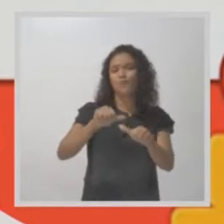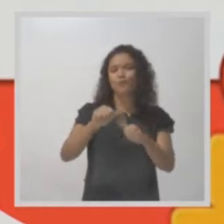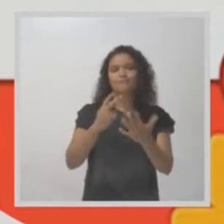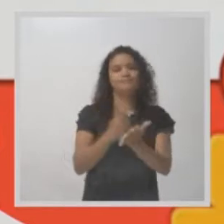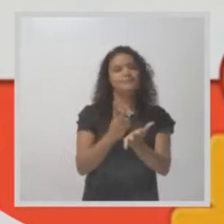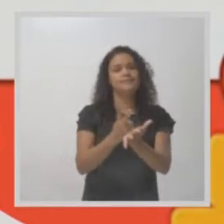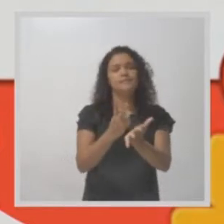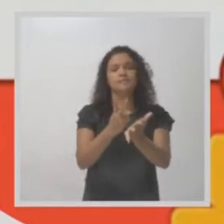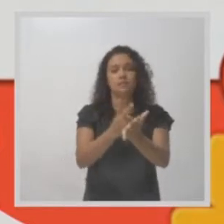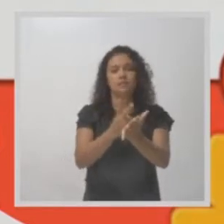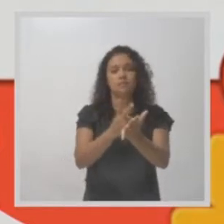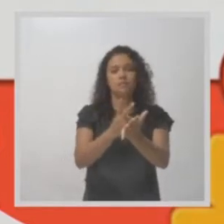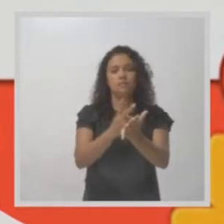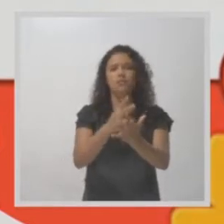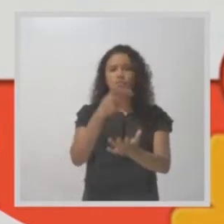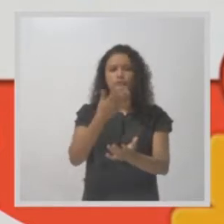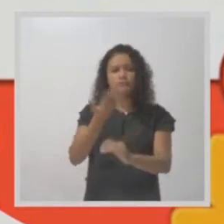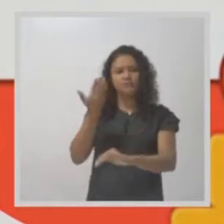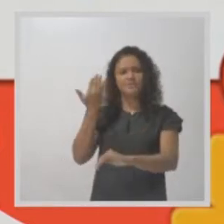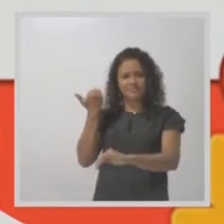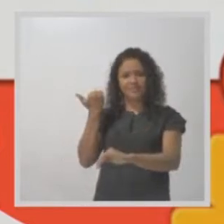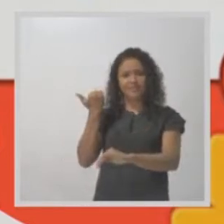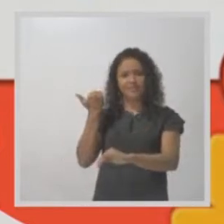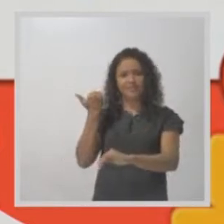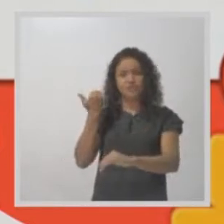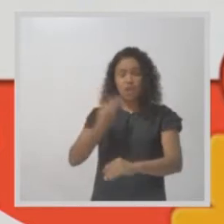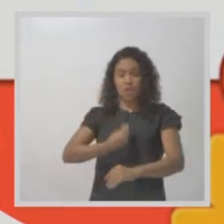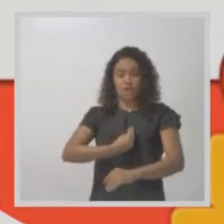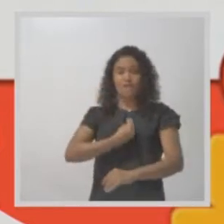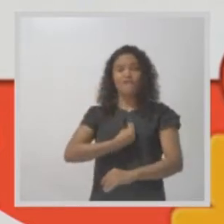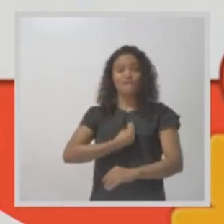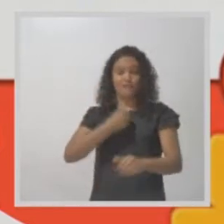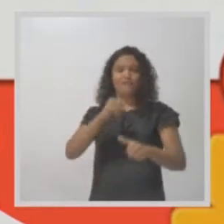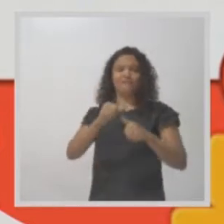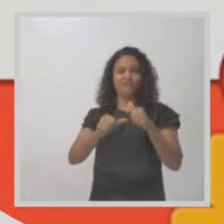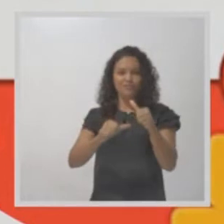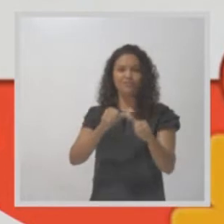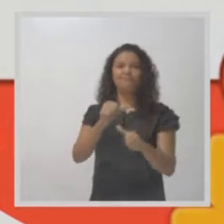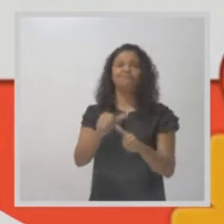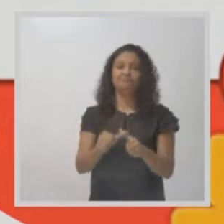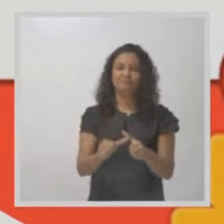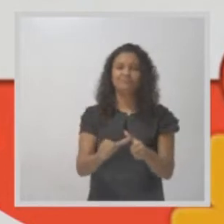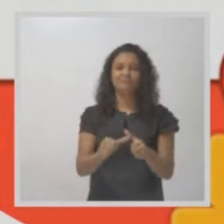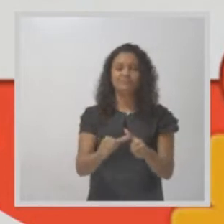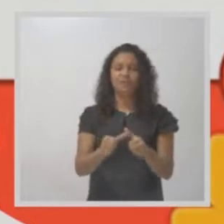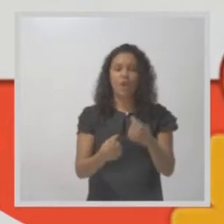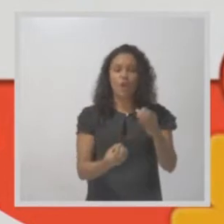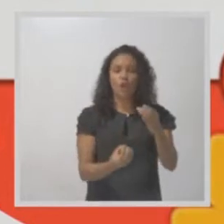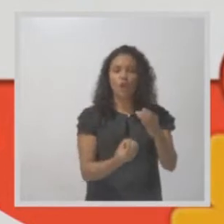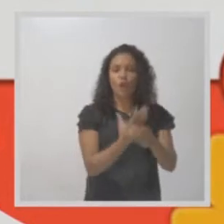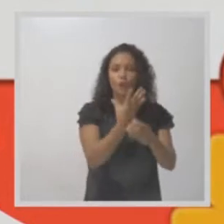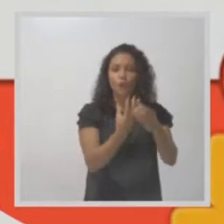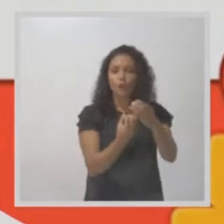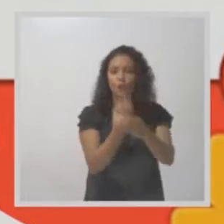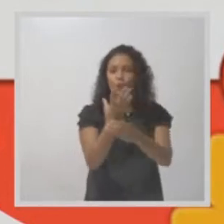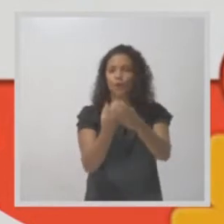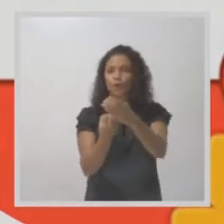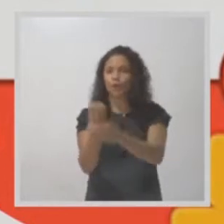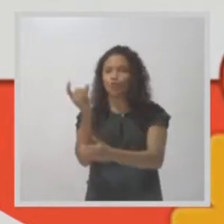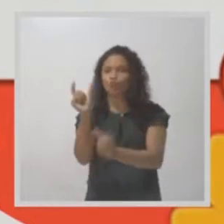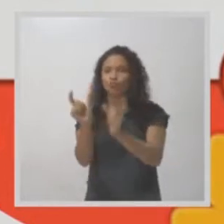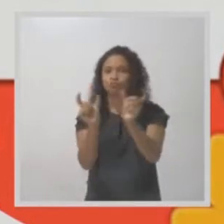nós conversamos inicialmente, ela é algo vivo. Novas palavras surgem a todo momento